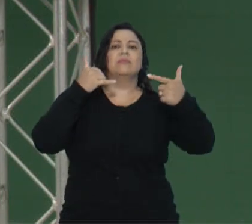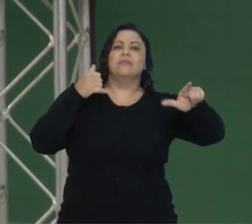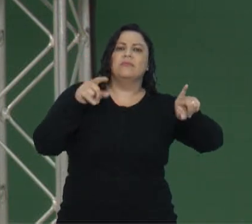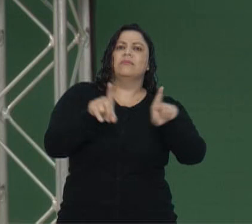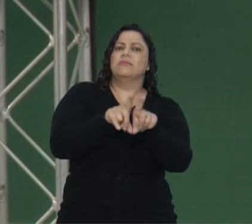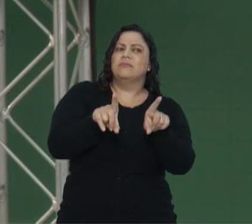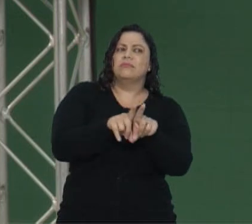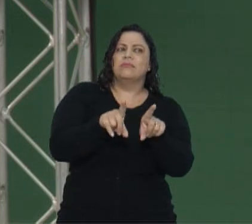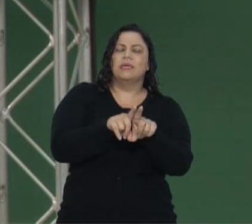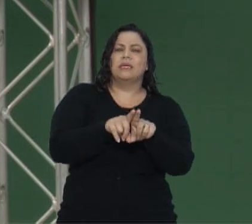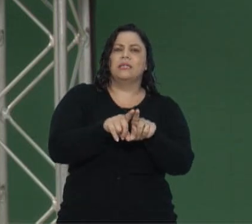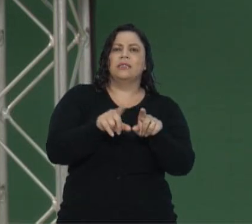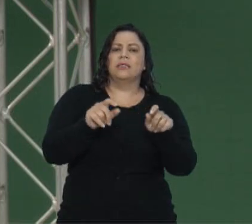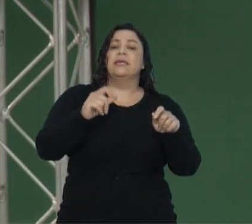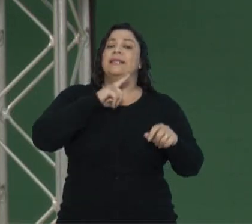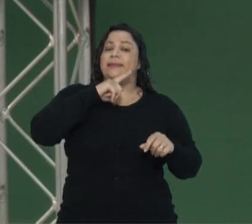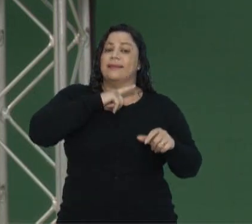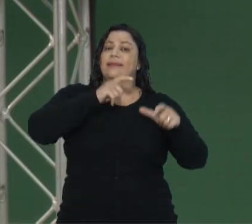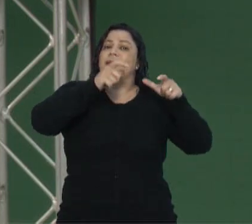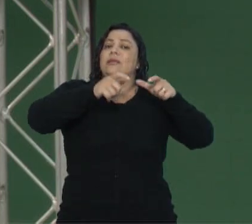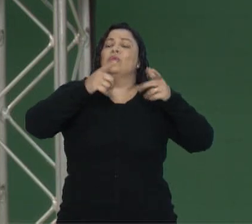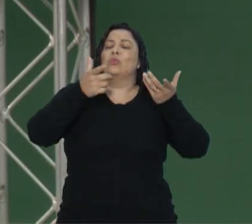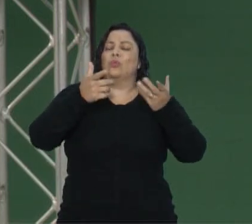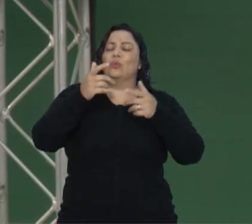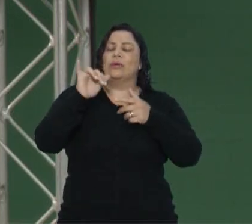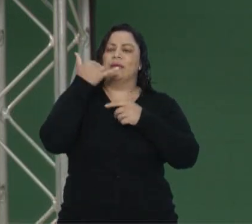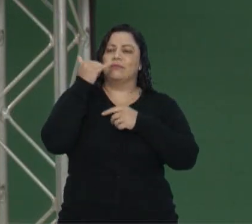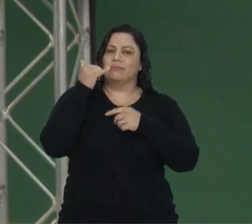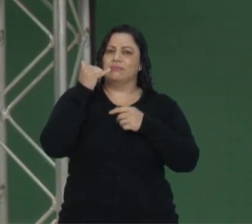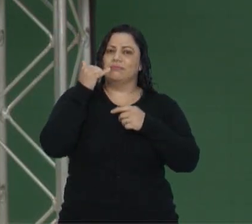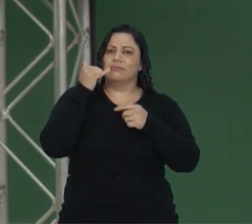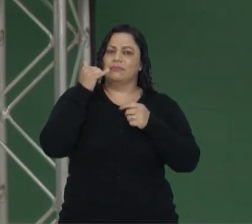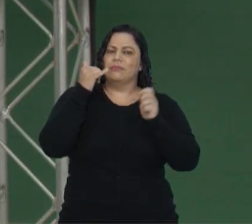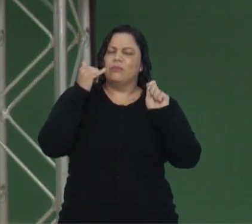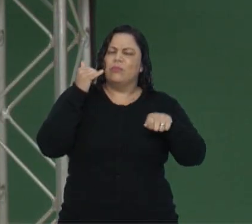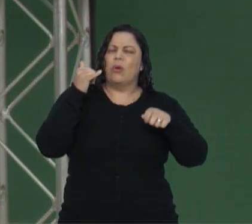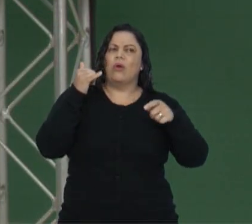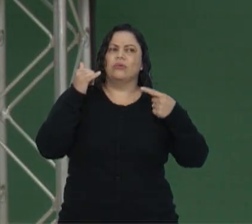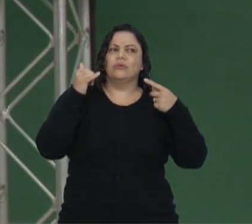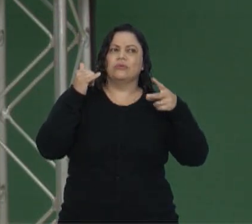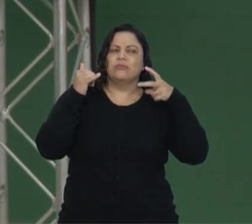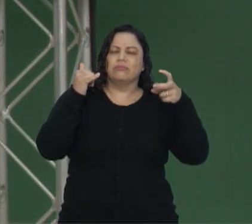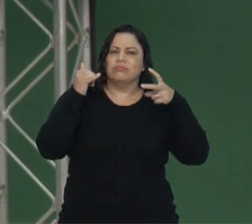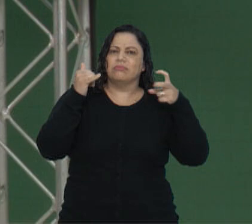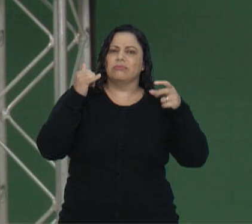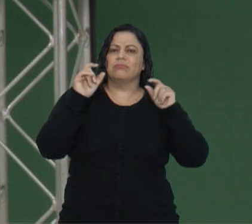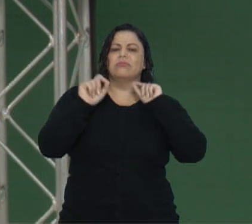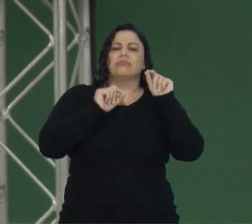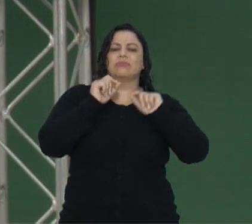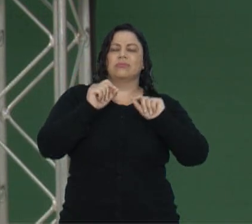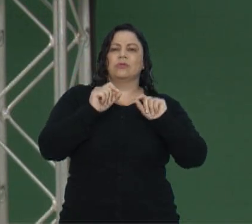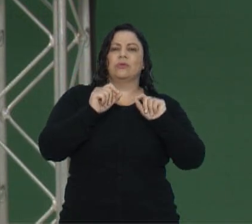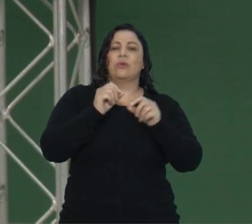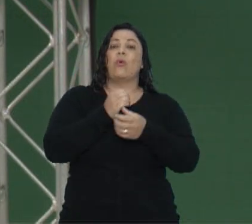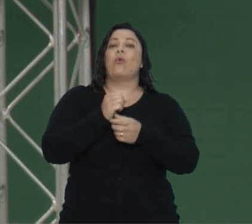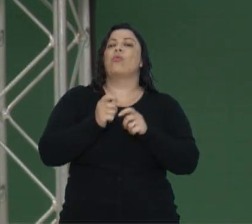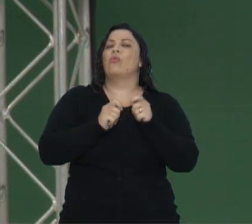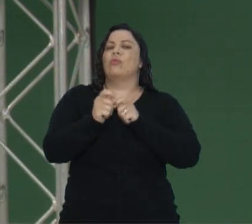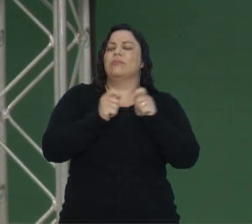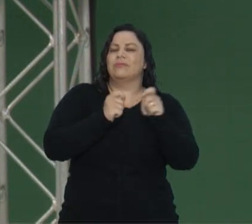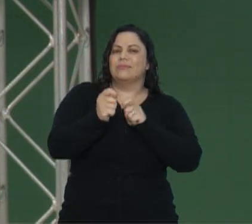lá um lugarzinho onde você pode observar quanto tempo você está gastando. No caso, se chama Bem-Estar Digital e Controle de